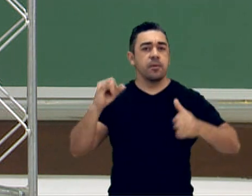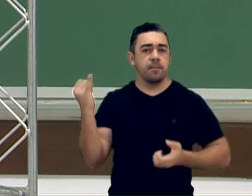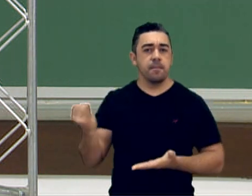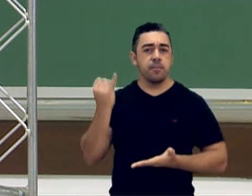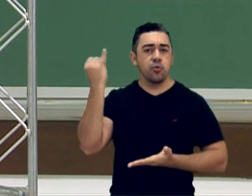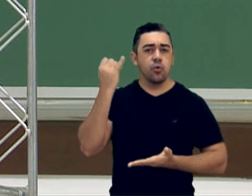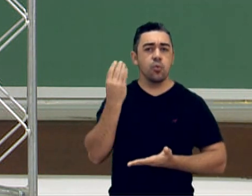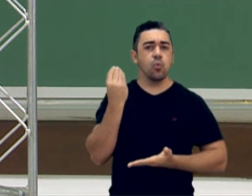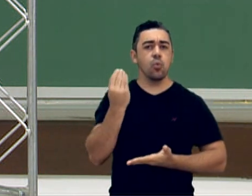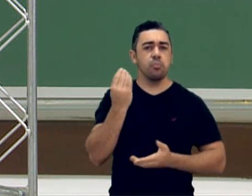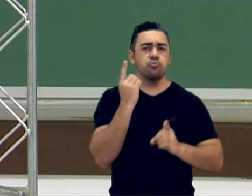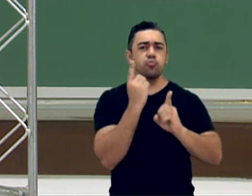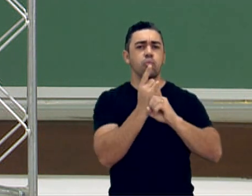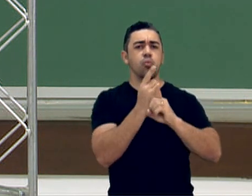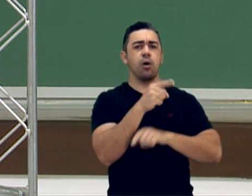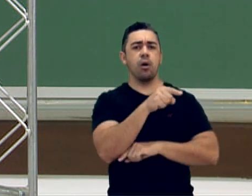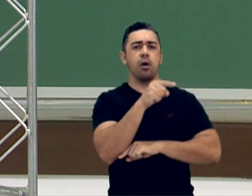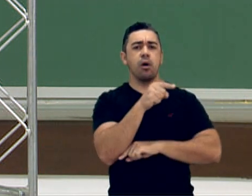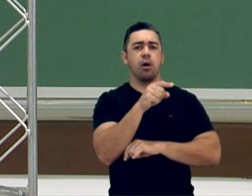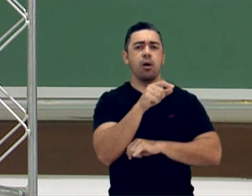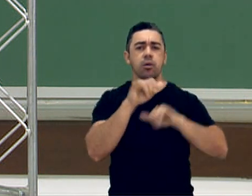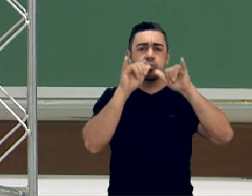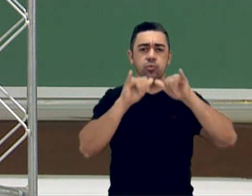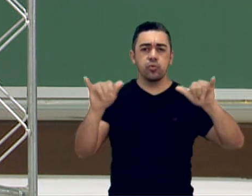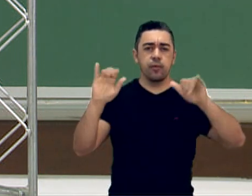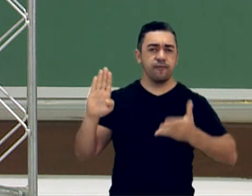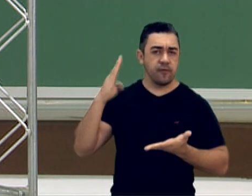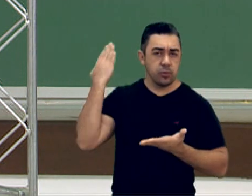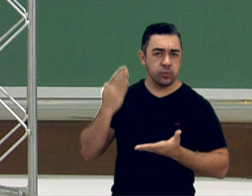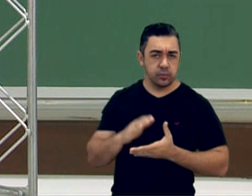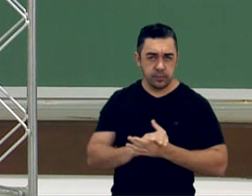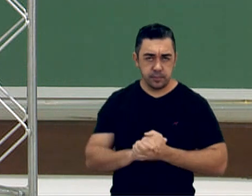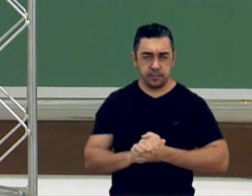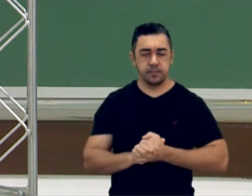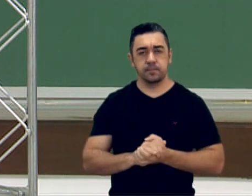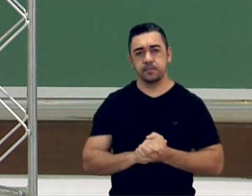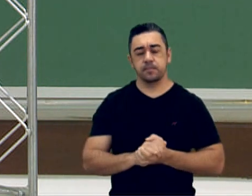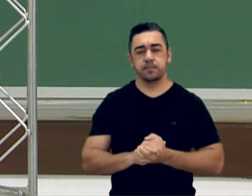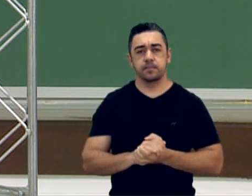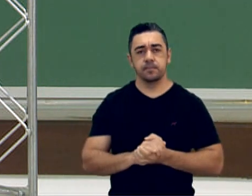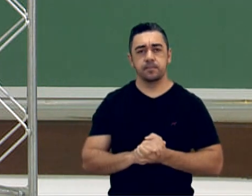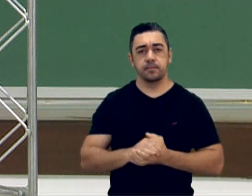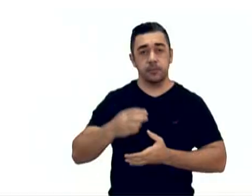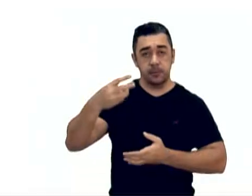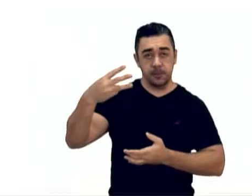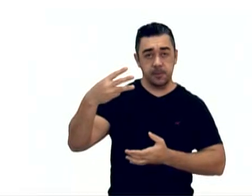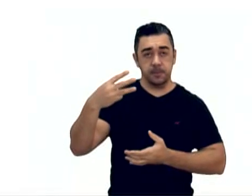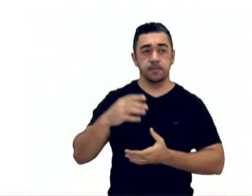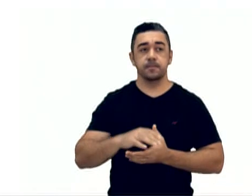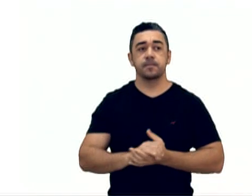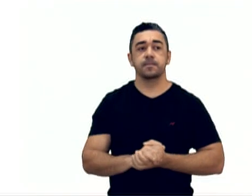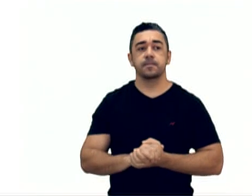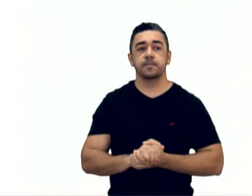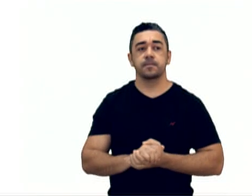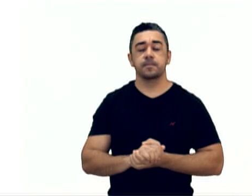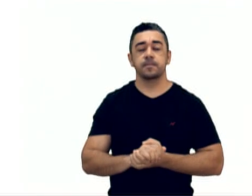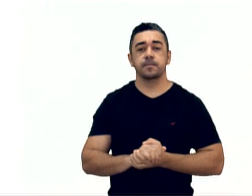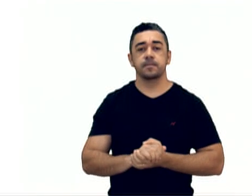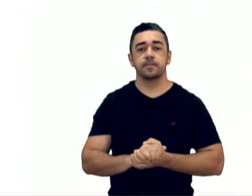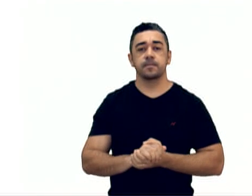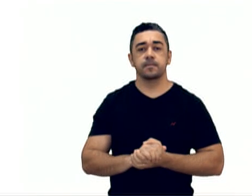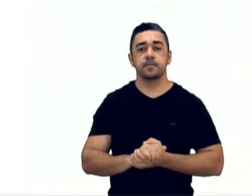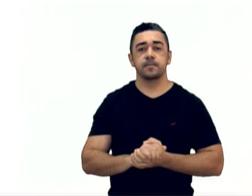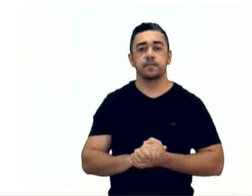como reconhecer que uma notícia é falsa. Number 3. What should you do with